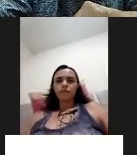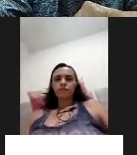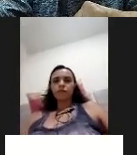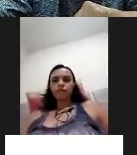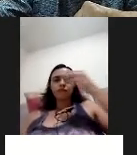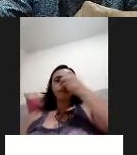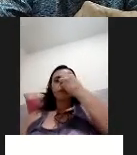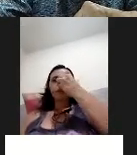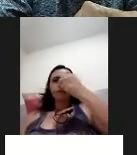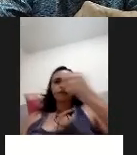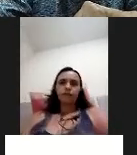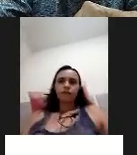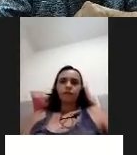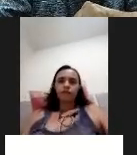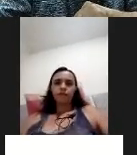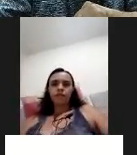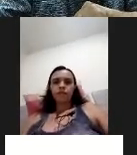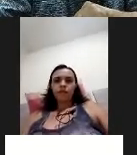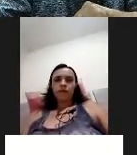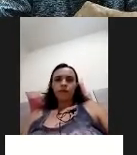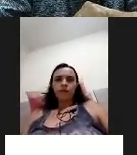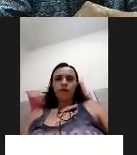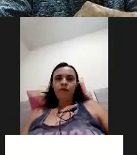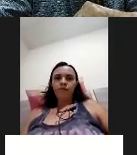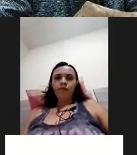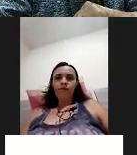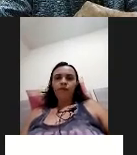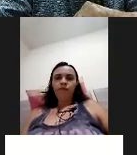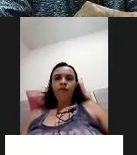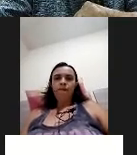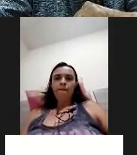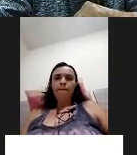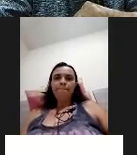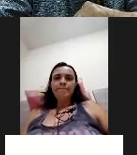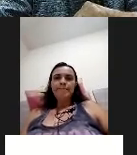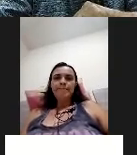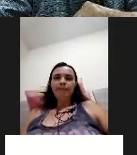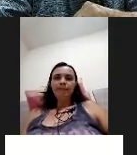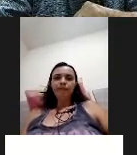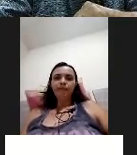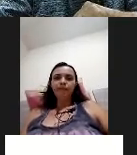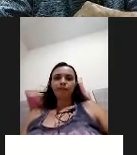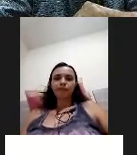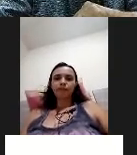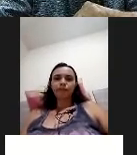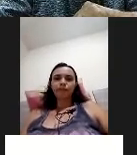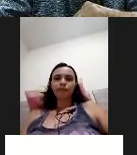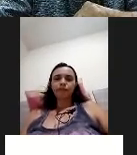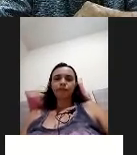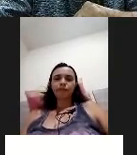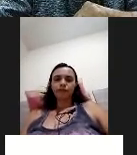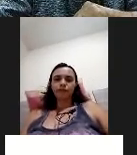vocês, toda vez que você for transferir um cliente da cama para a poltrona ou da cadeira